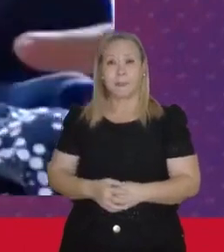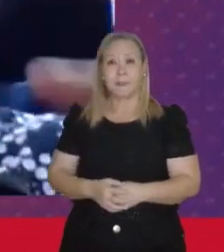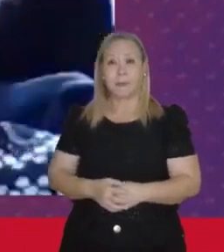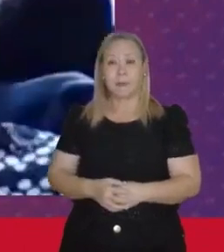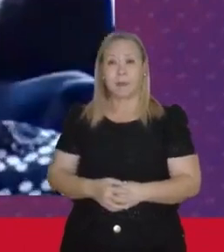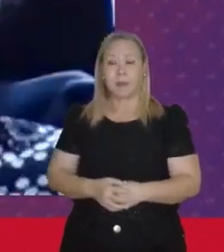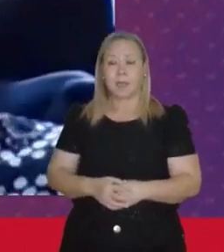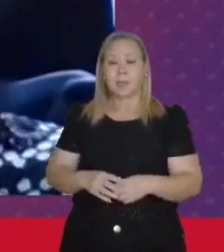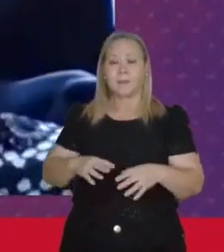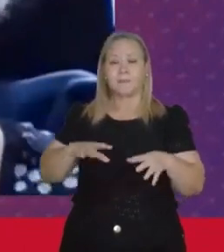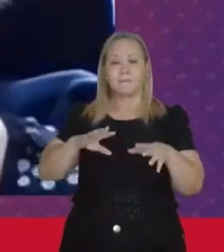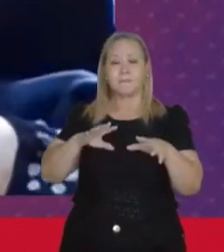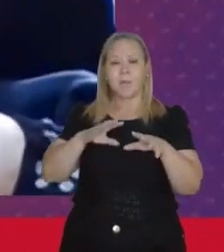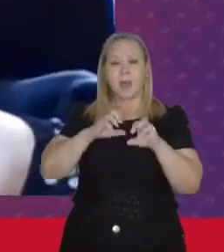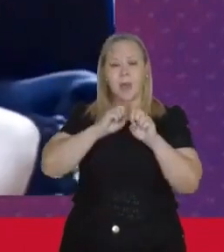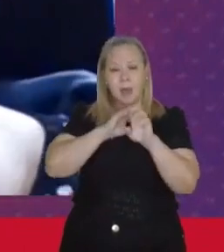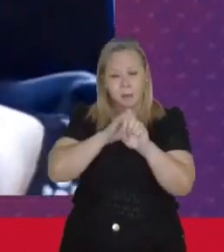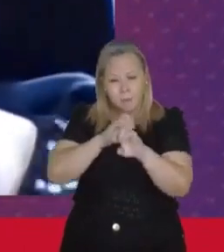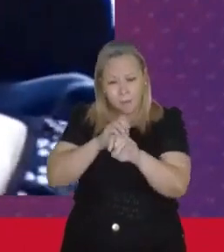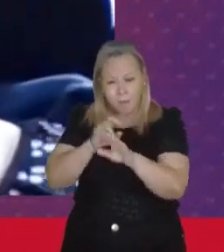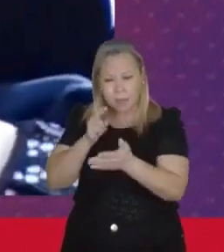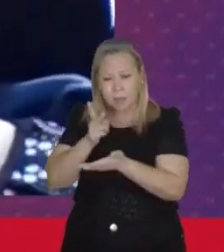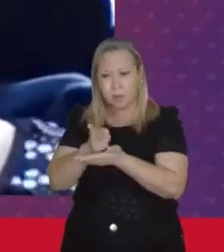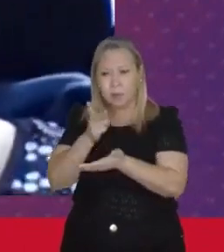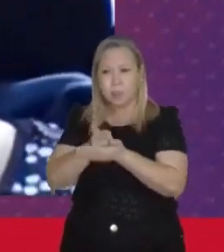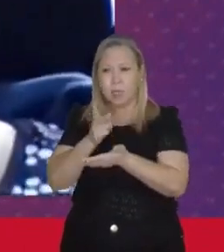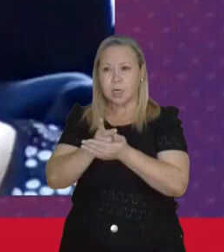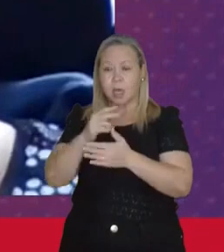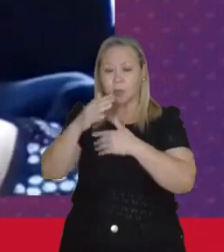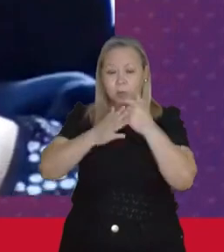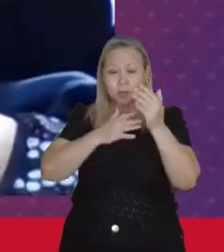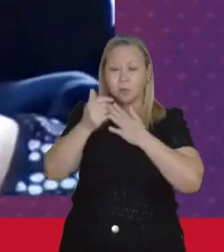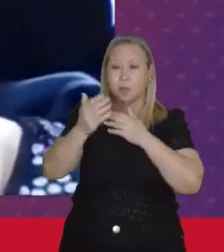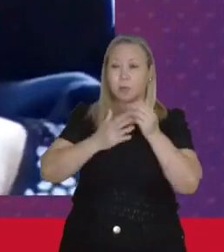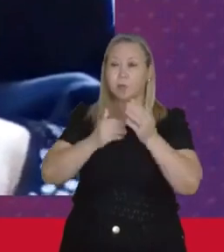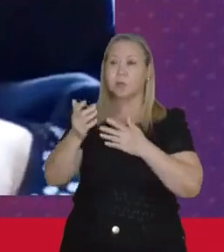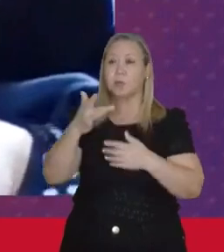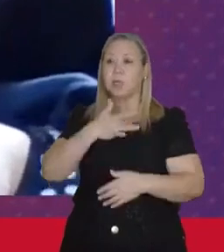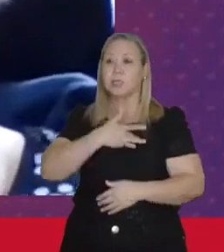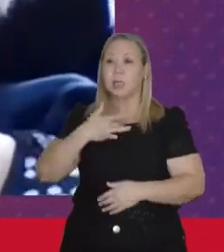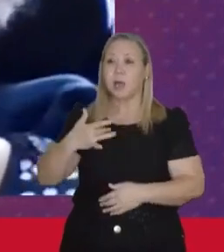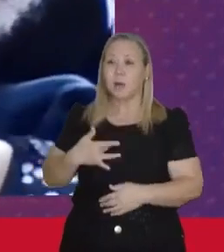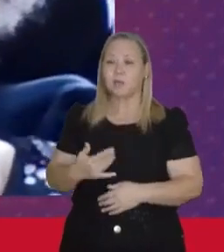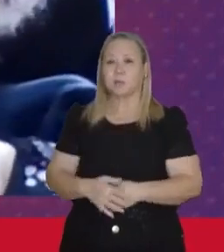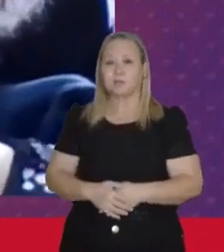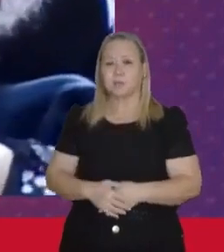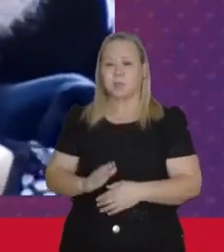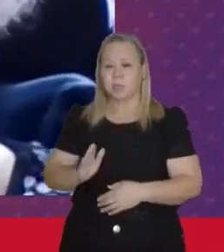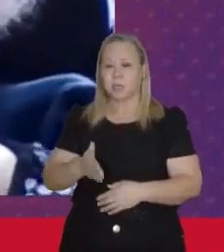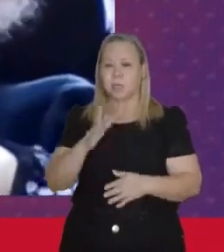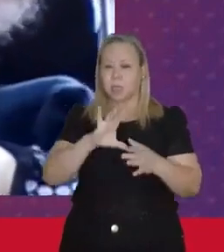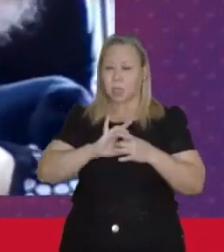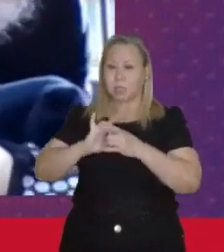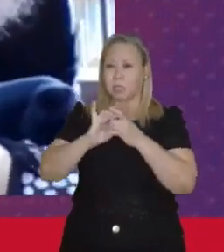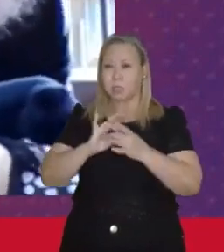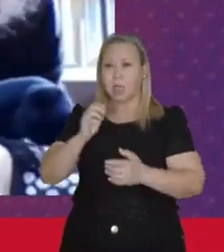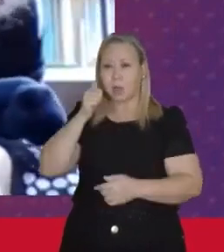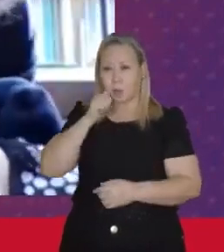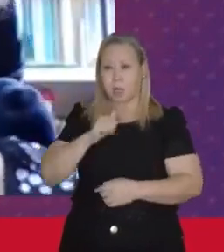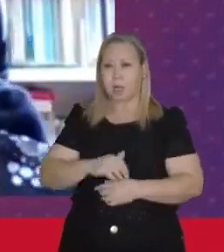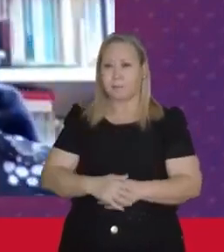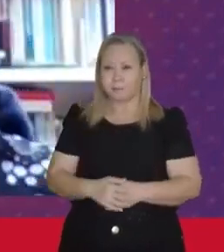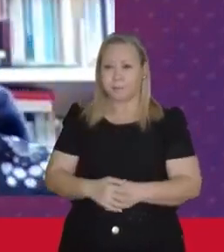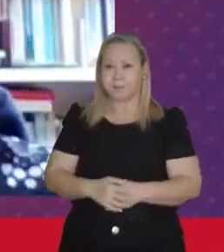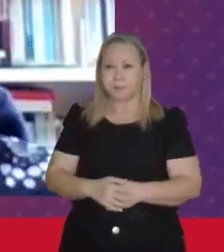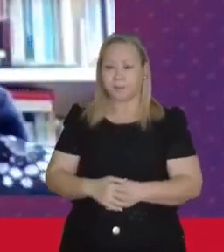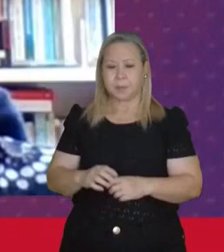na formação continuada dos profissionais de saúde, aqueles mais diretamente ligados à mulher,